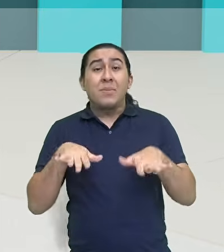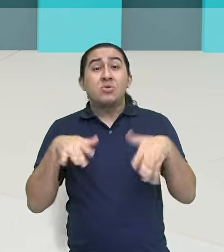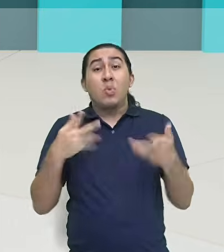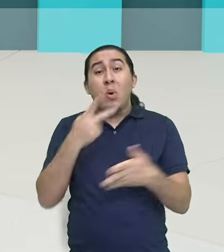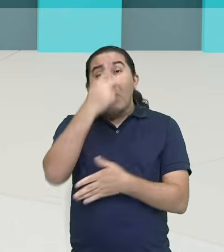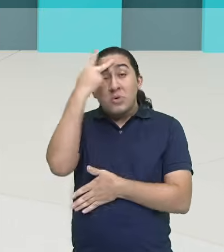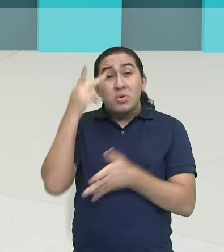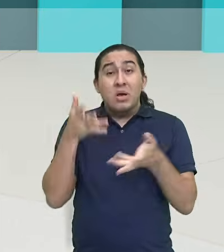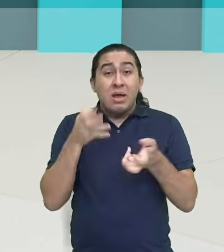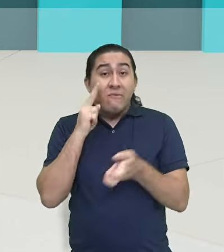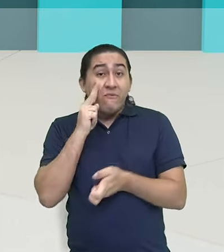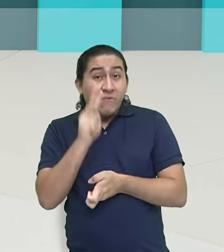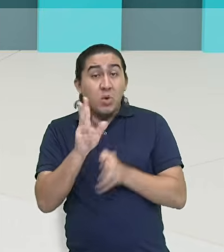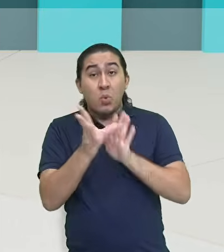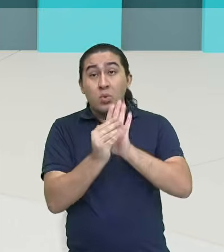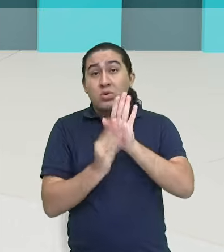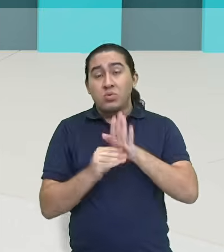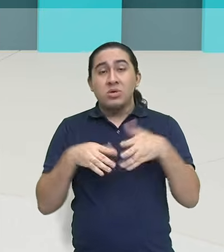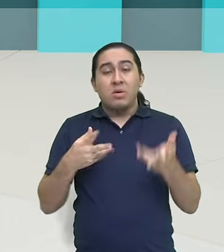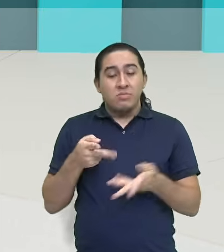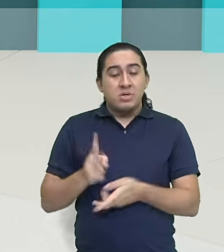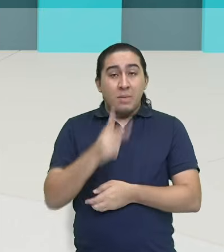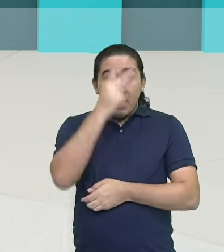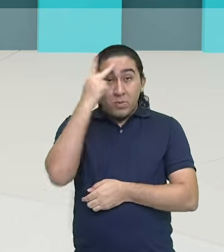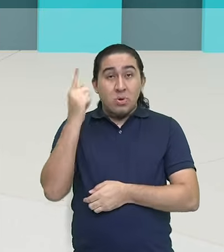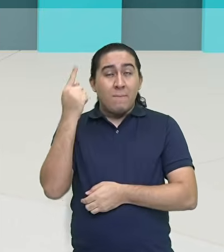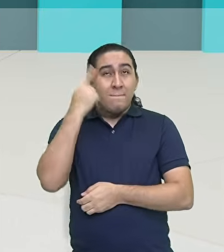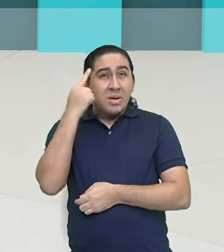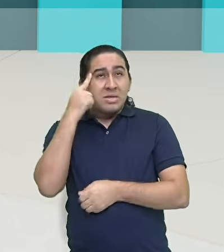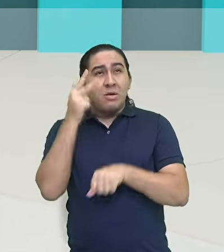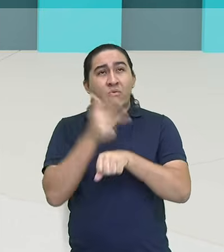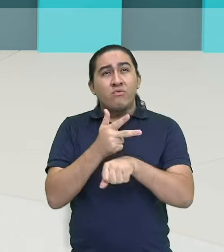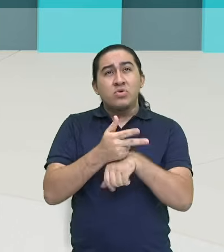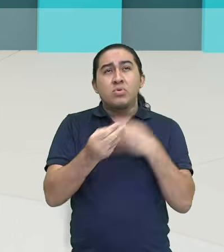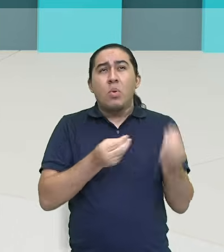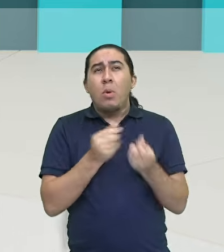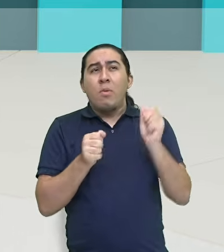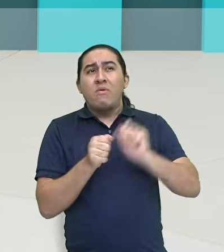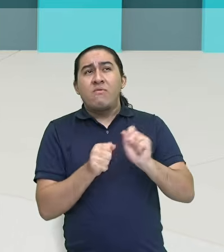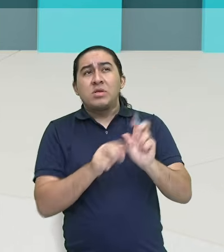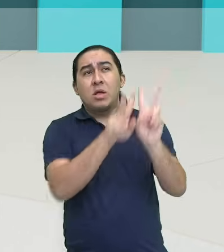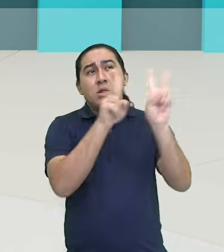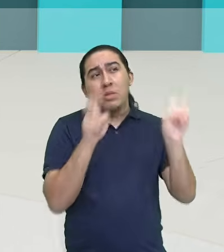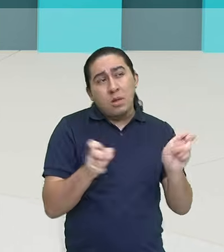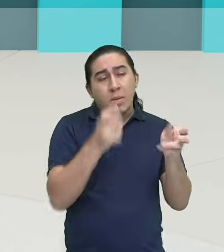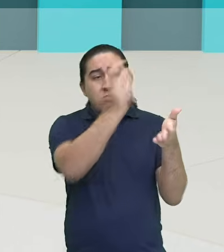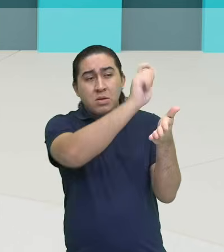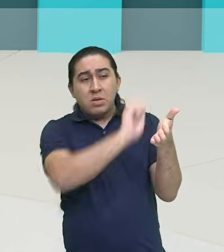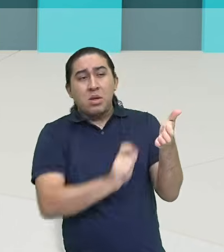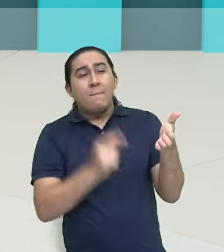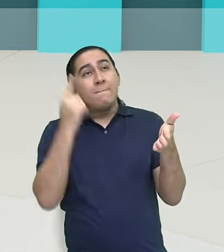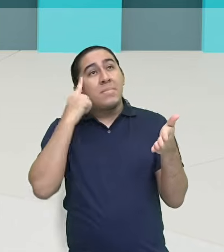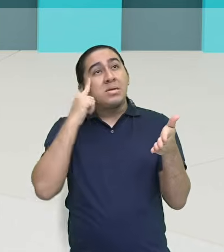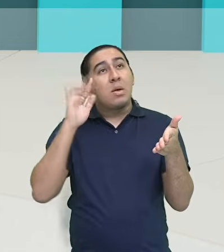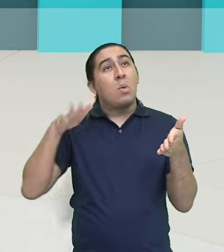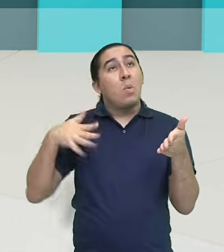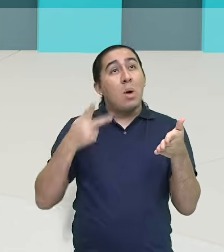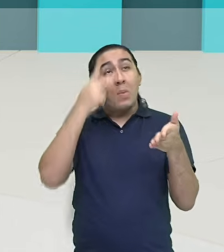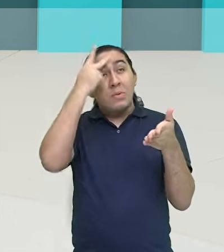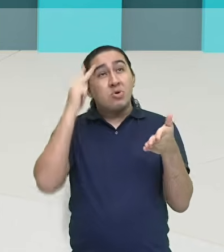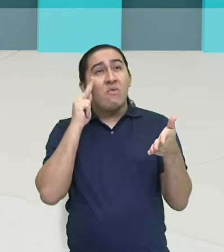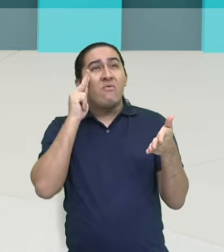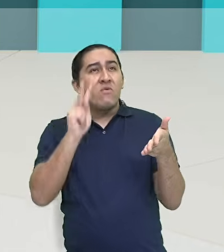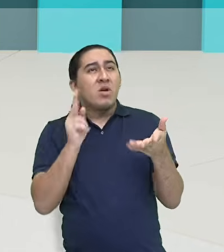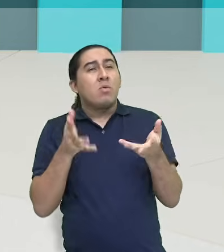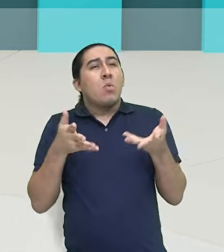público. Então, toda vez que um vlogueiro vai pensar na produção de um conteúdo, ele pensa para quem eu vou